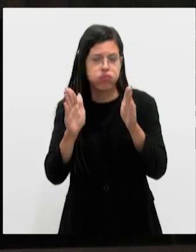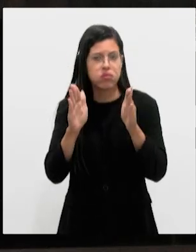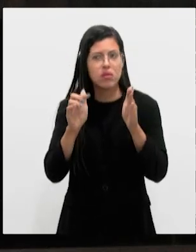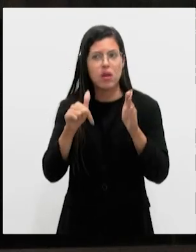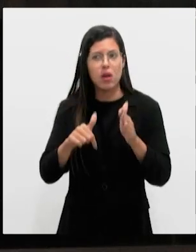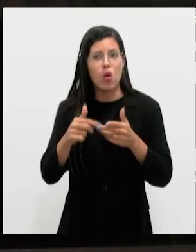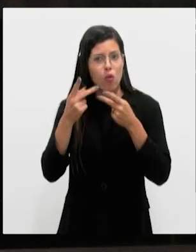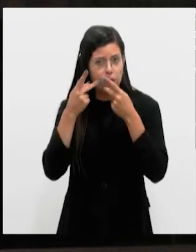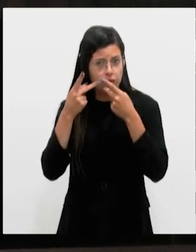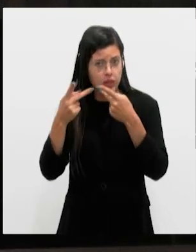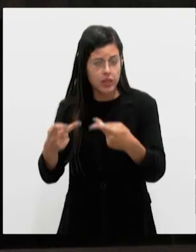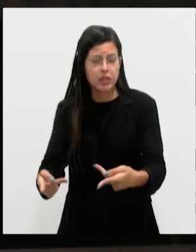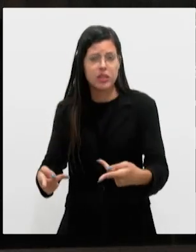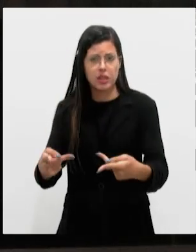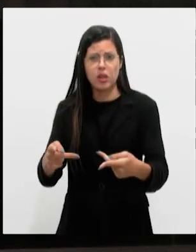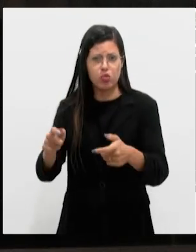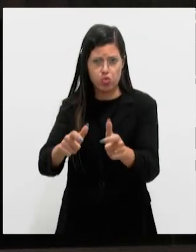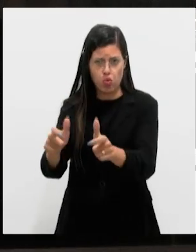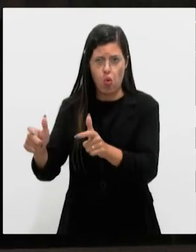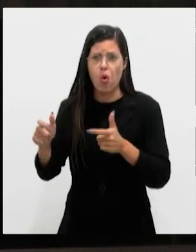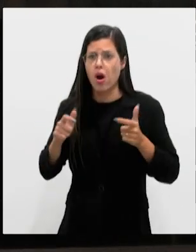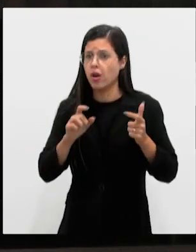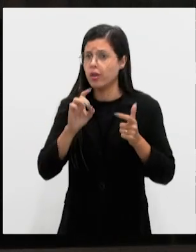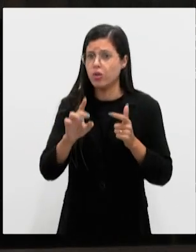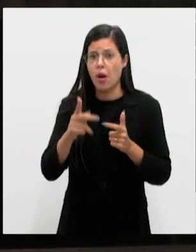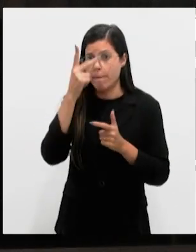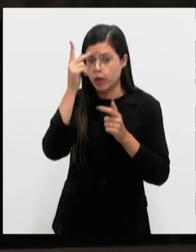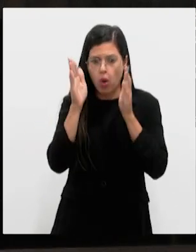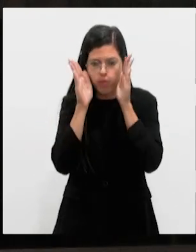só o fanatismo levaria a fazer aquilo.